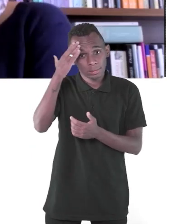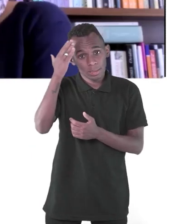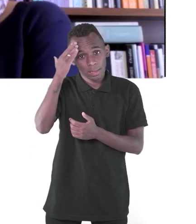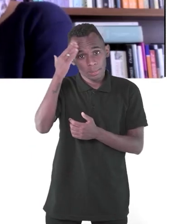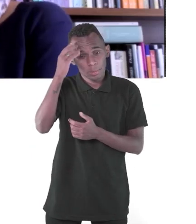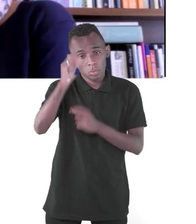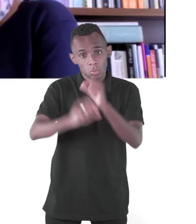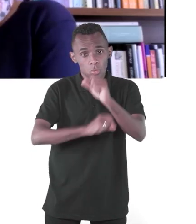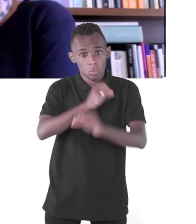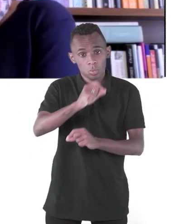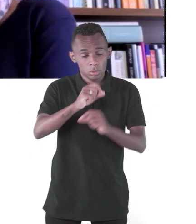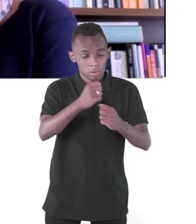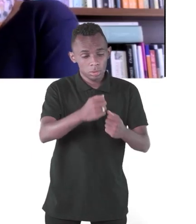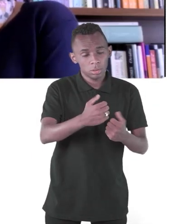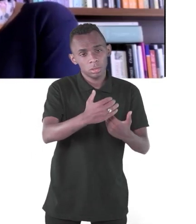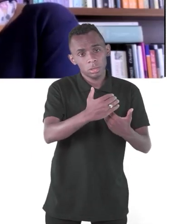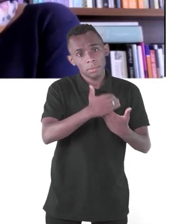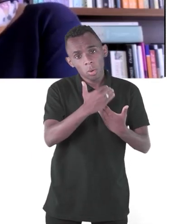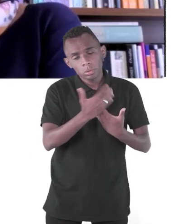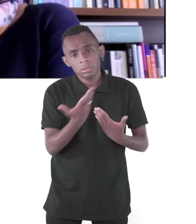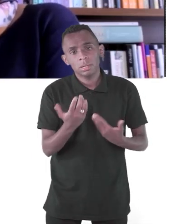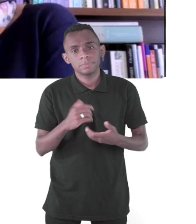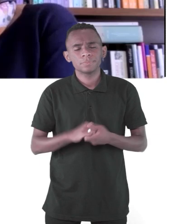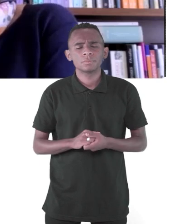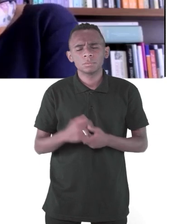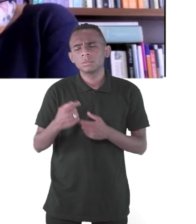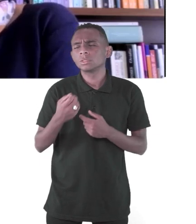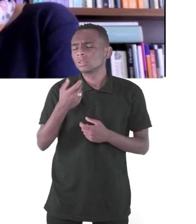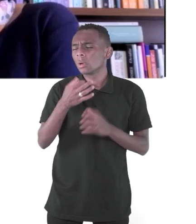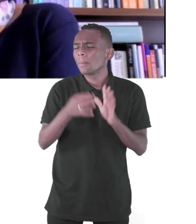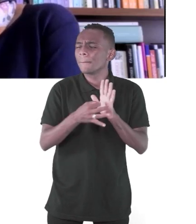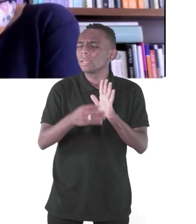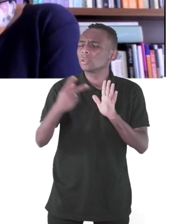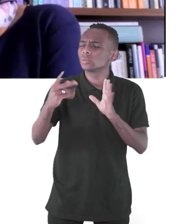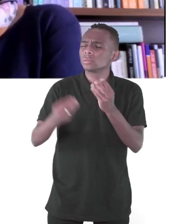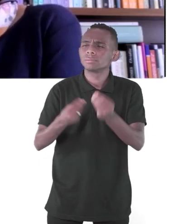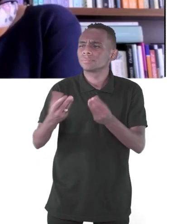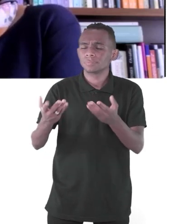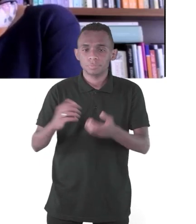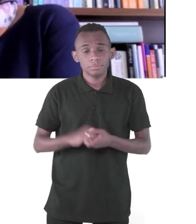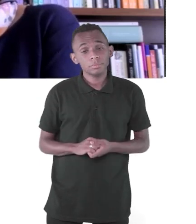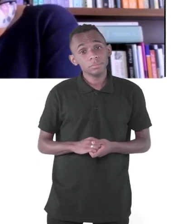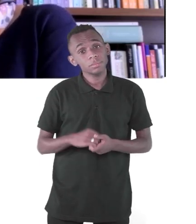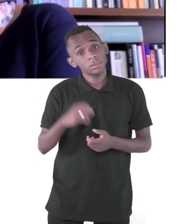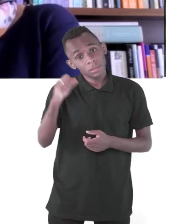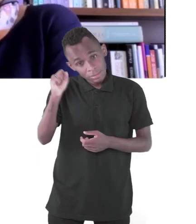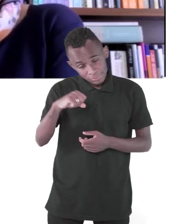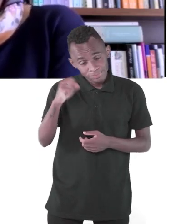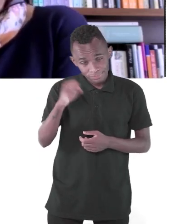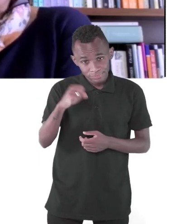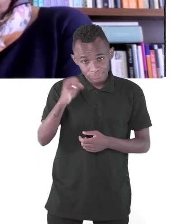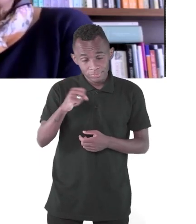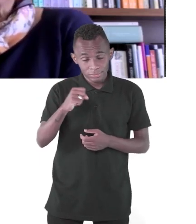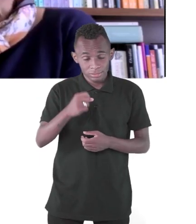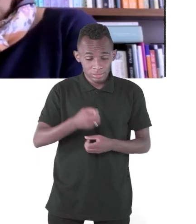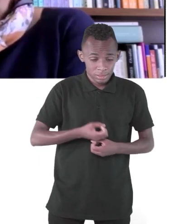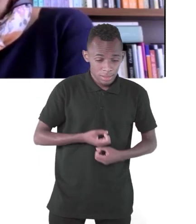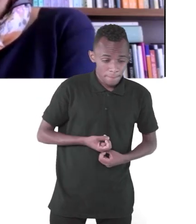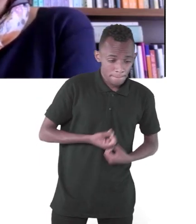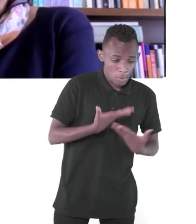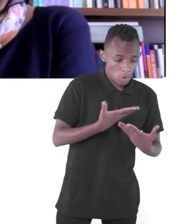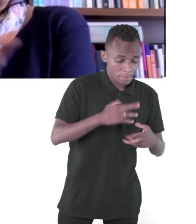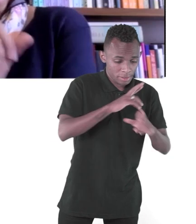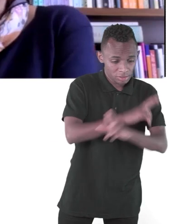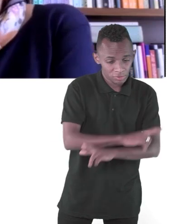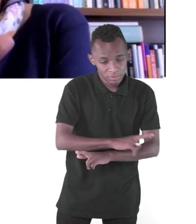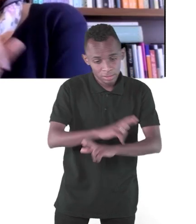que ele quis me dizer. Mas eu queria a sua opinião sobre isso. Eu acho que, sim, pode ser dessa maneira.